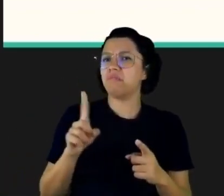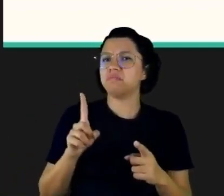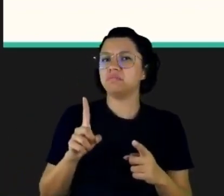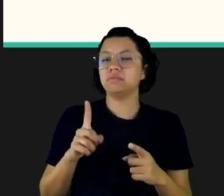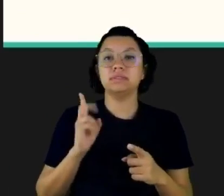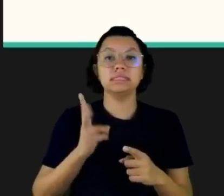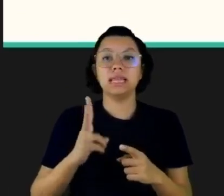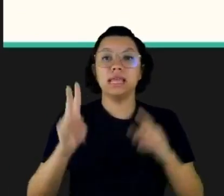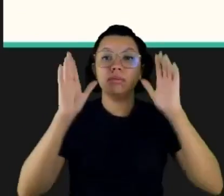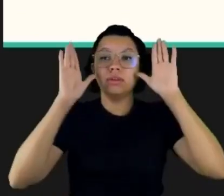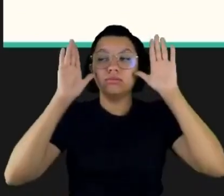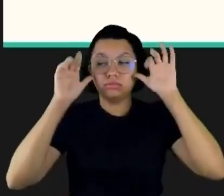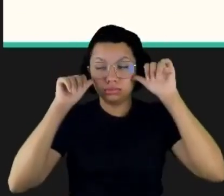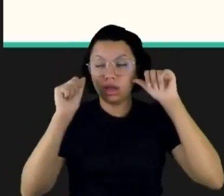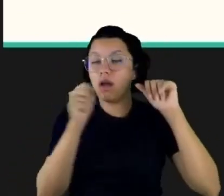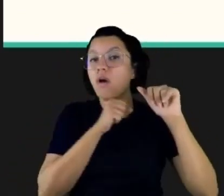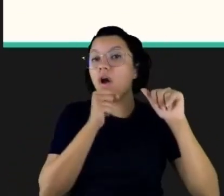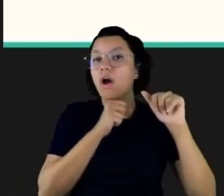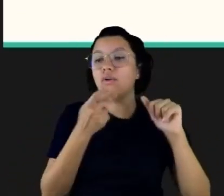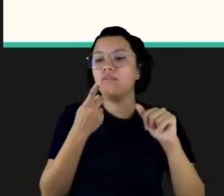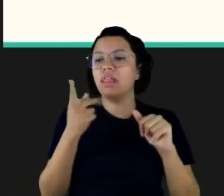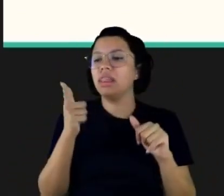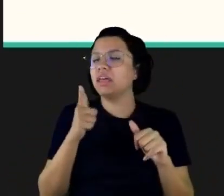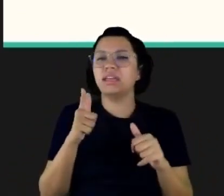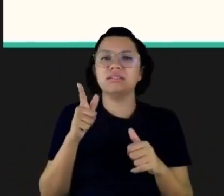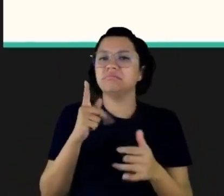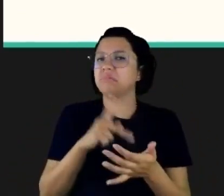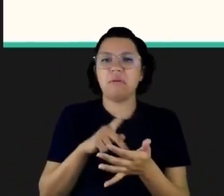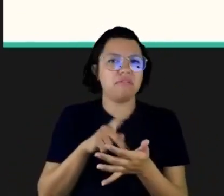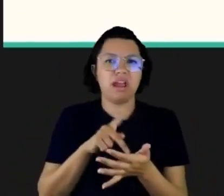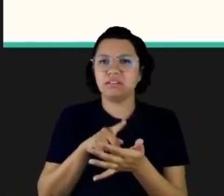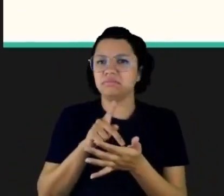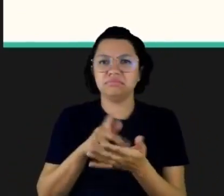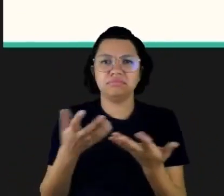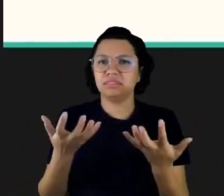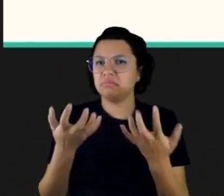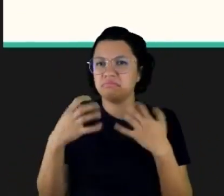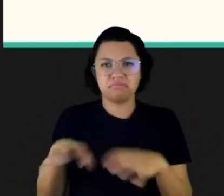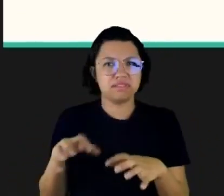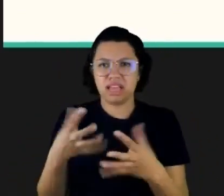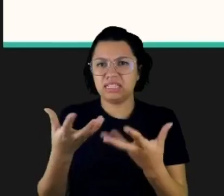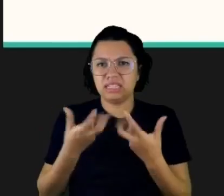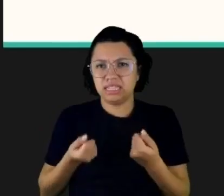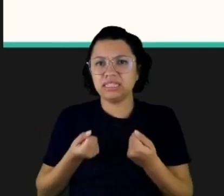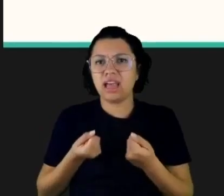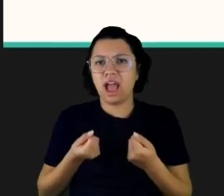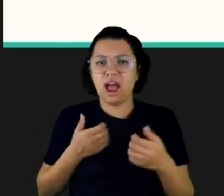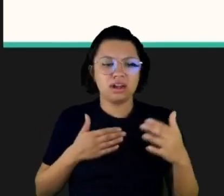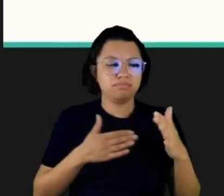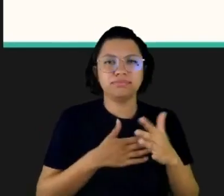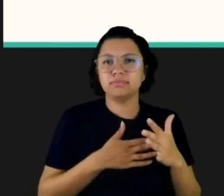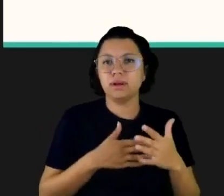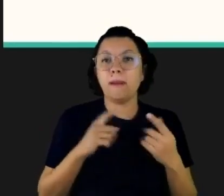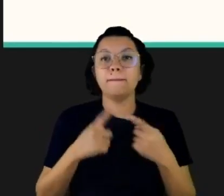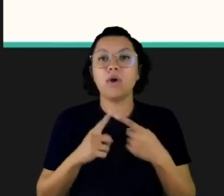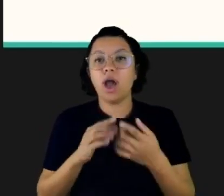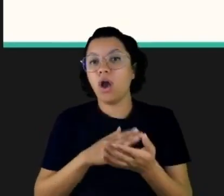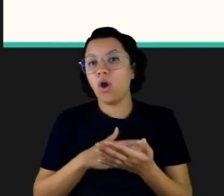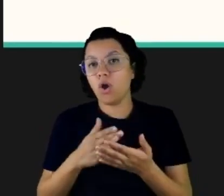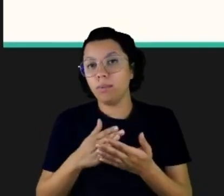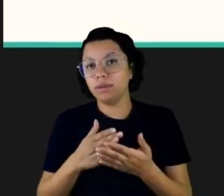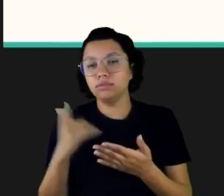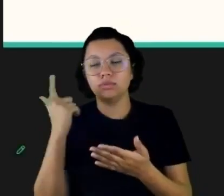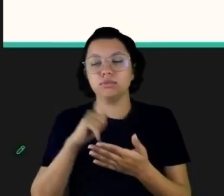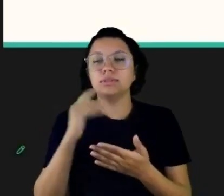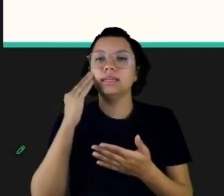estão negando essa verdade. Eles não querem aceitar a limitação, porque na fase inicial eles conseguem entender.